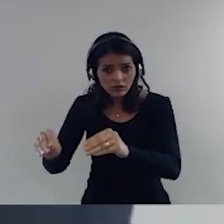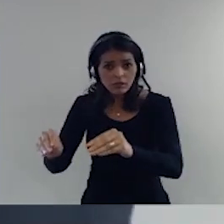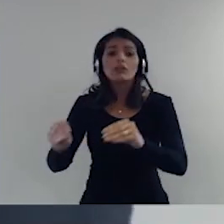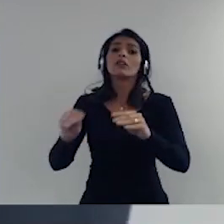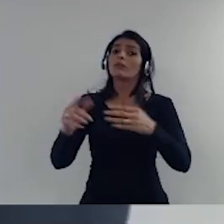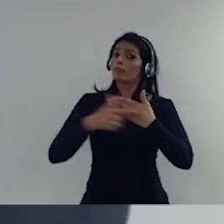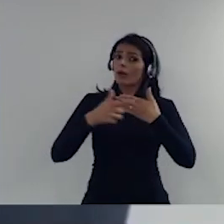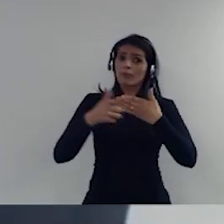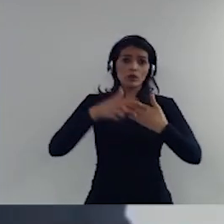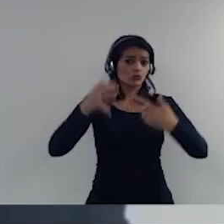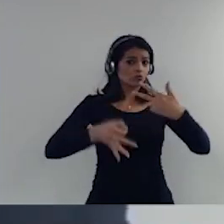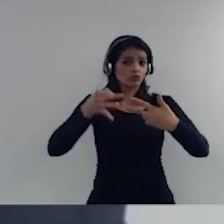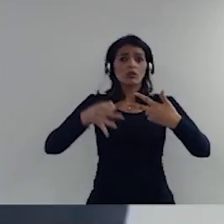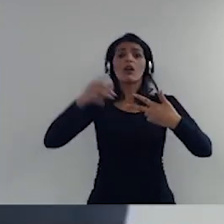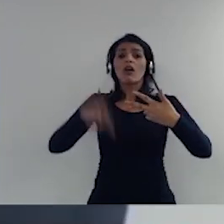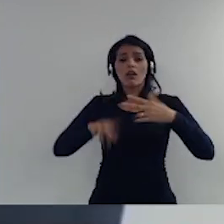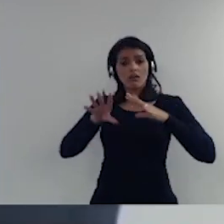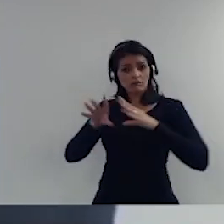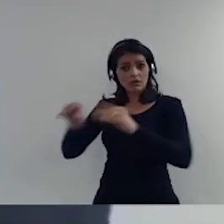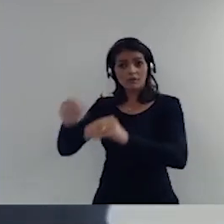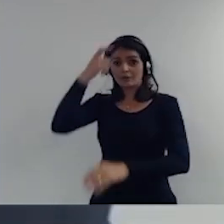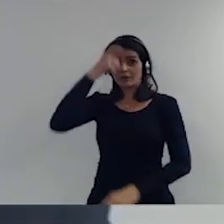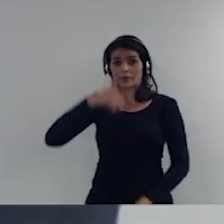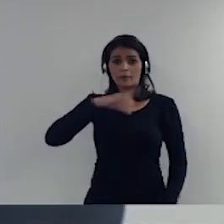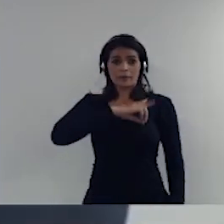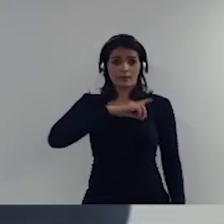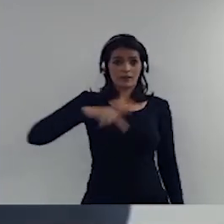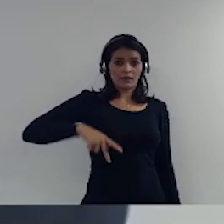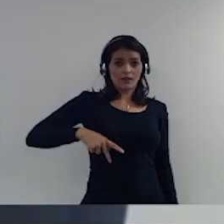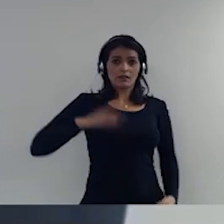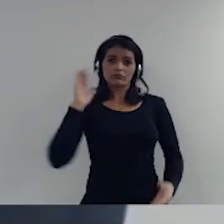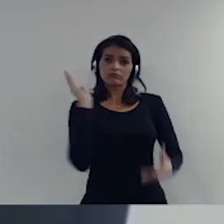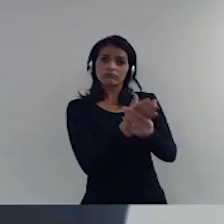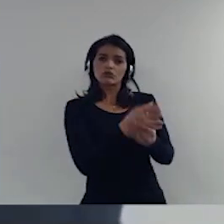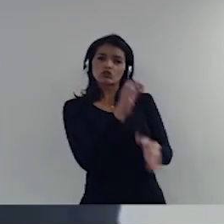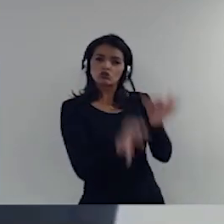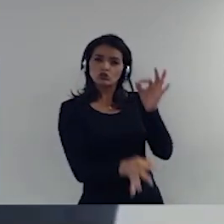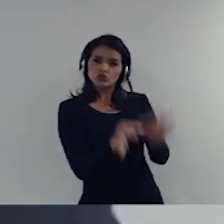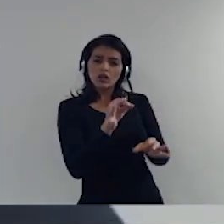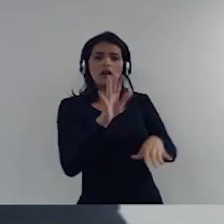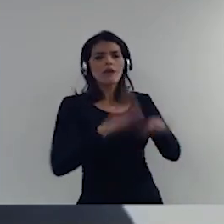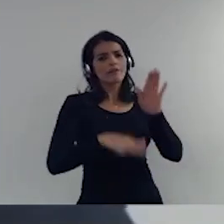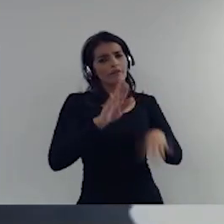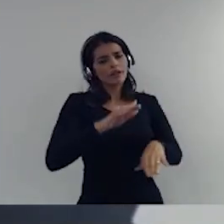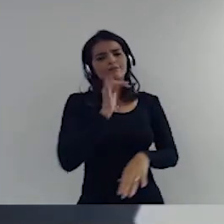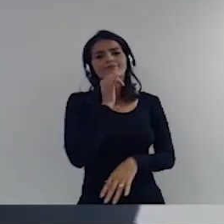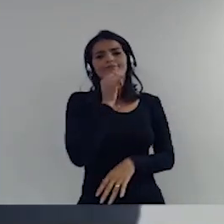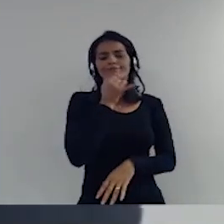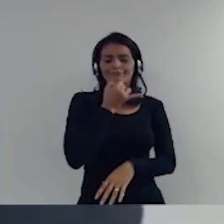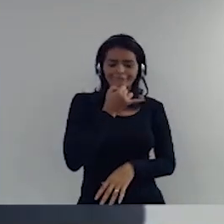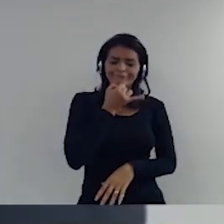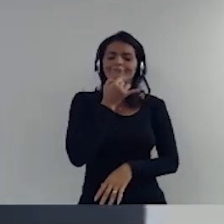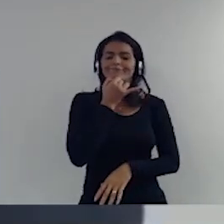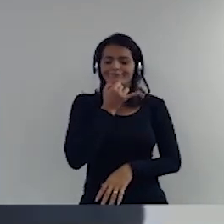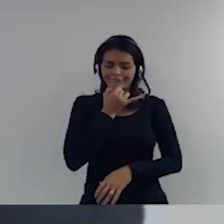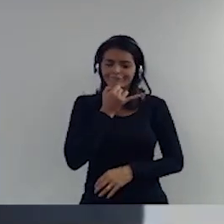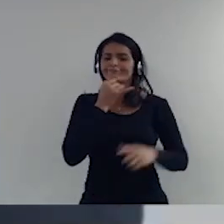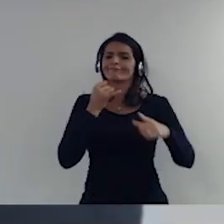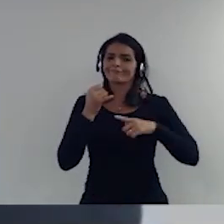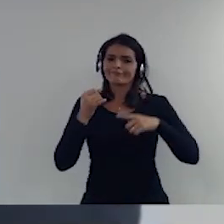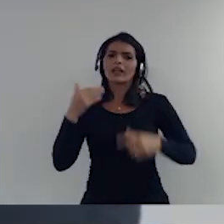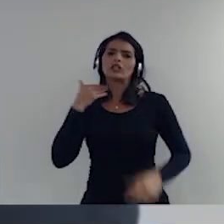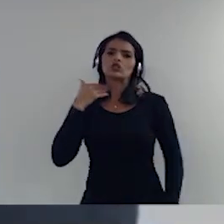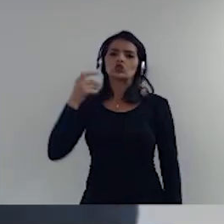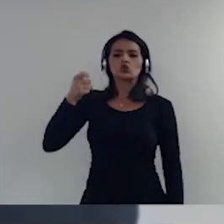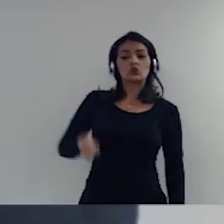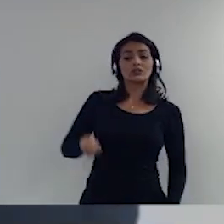é o papel do judiciário. Como defensor público, quando a gente aciona o judiciário, às vezes, infelizmente, também existem magistrados e